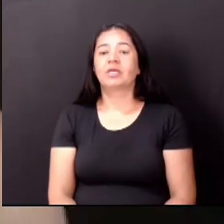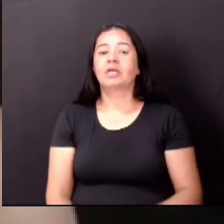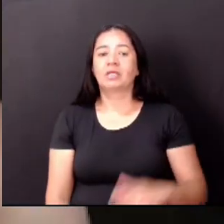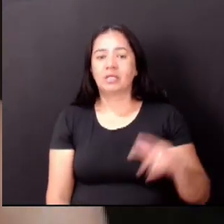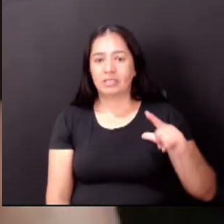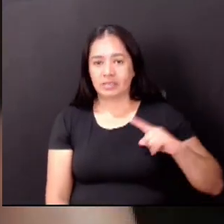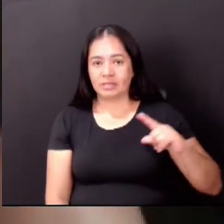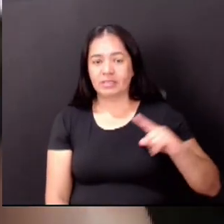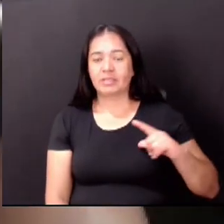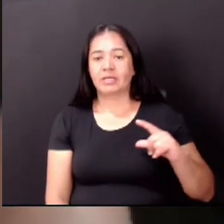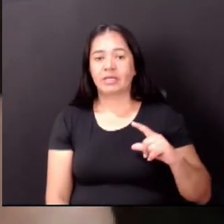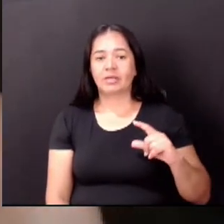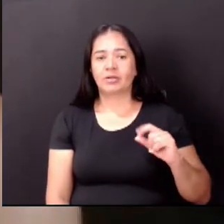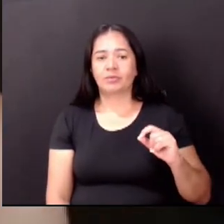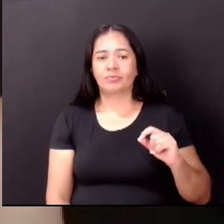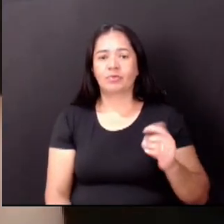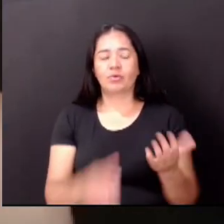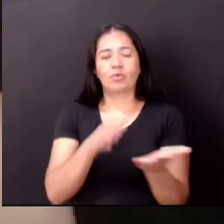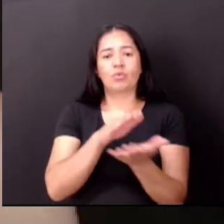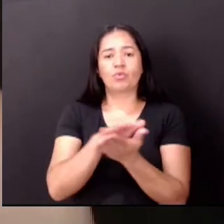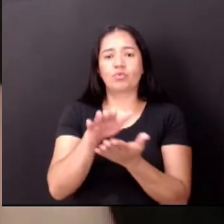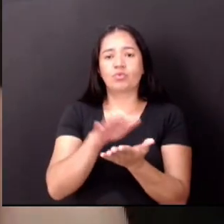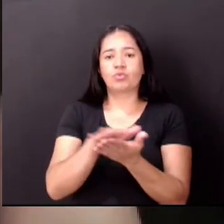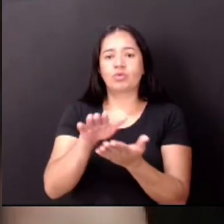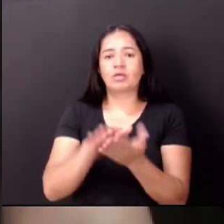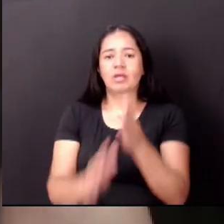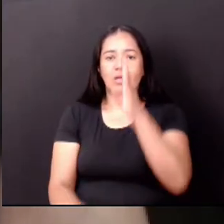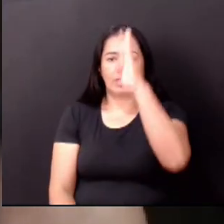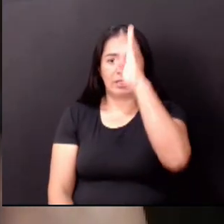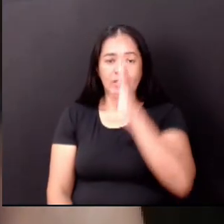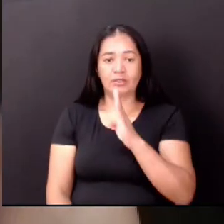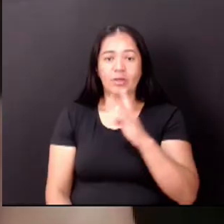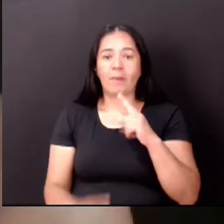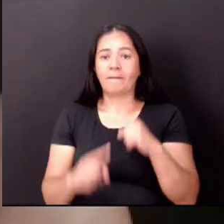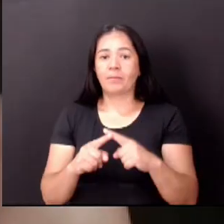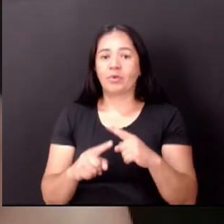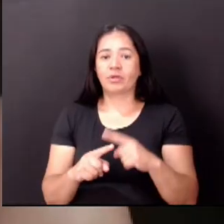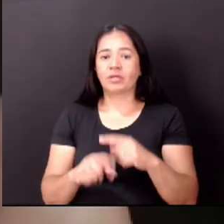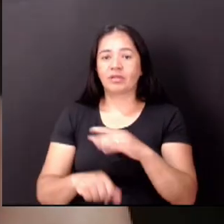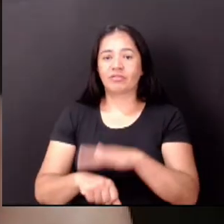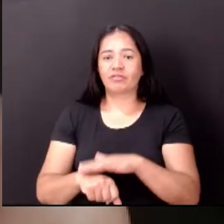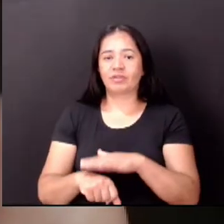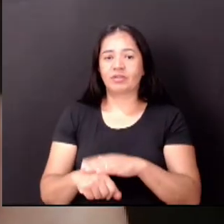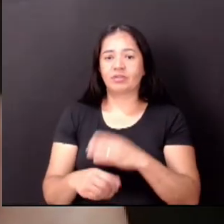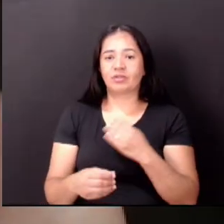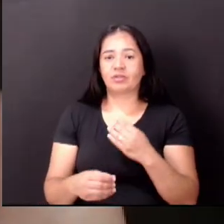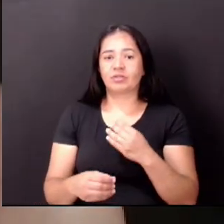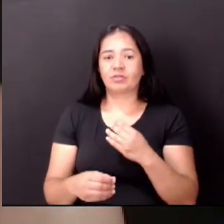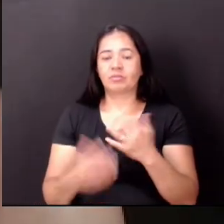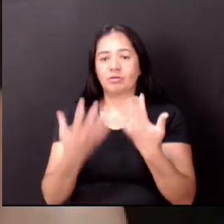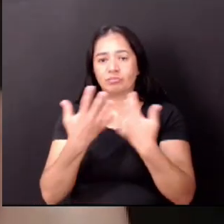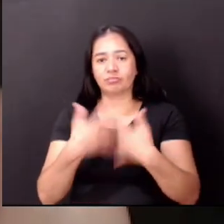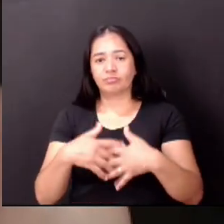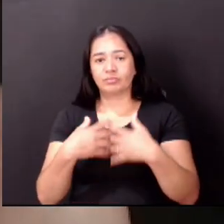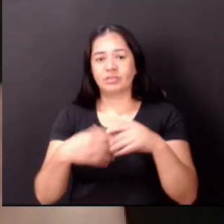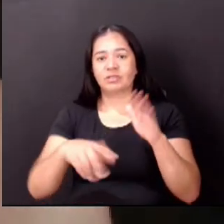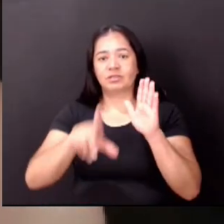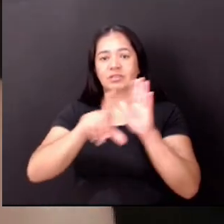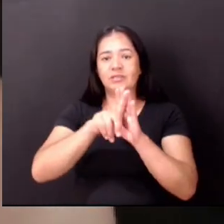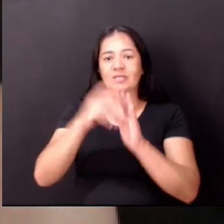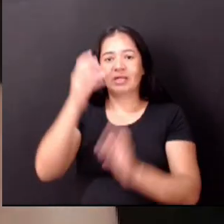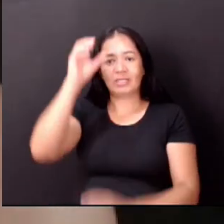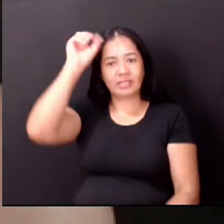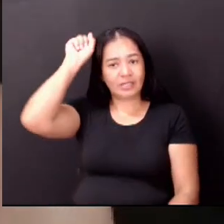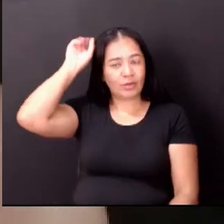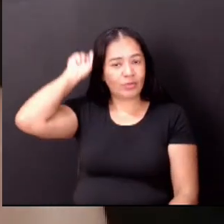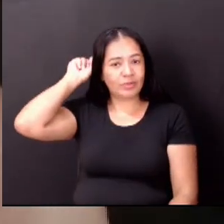Ele tem distribuição gratuita, porque ele foi feito, como eu mencionei, pelos mecanismos da Lei de Incentivo, a Lei Rouanet.